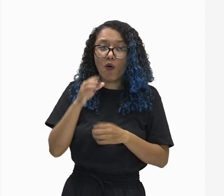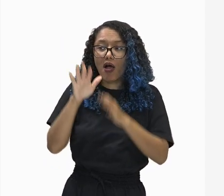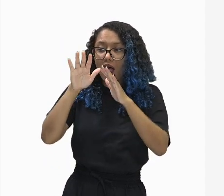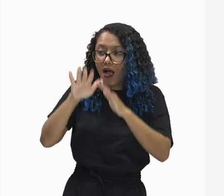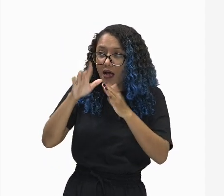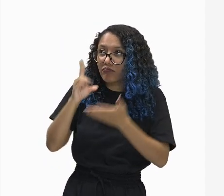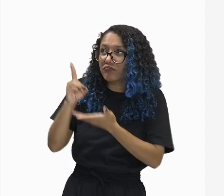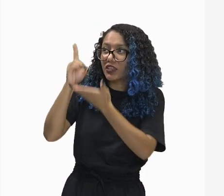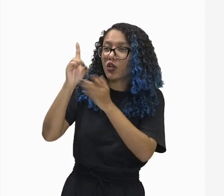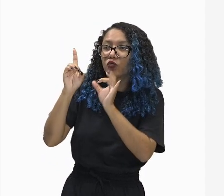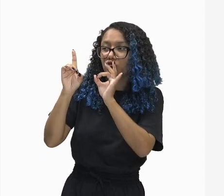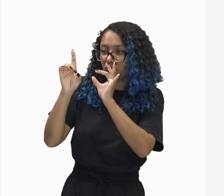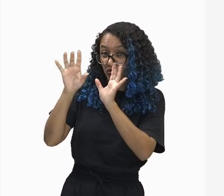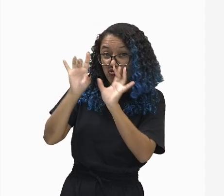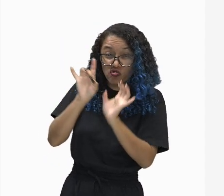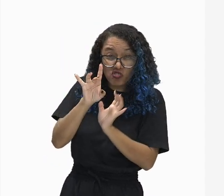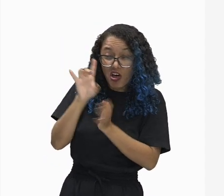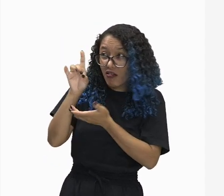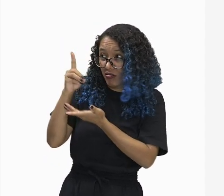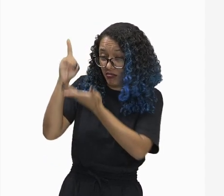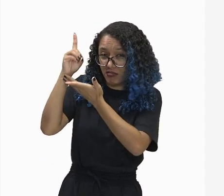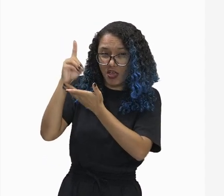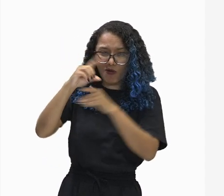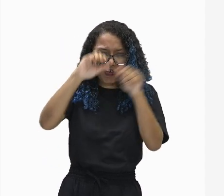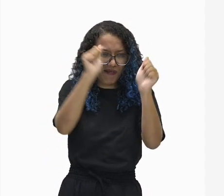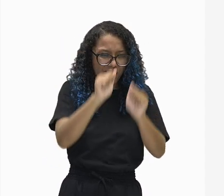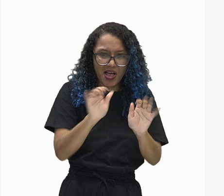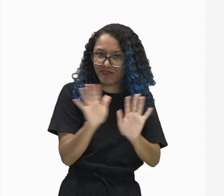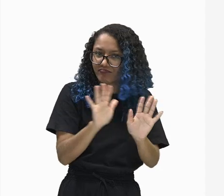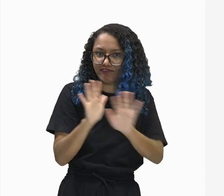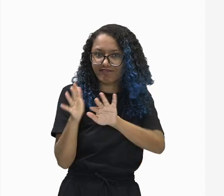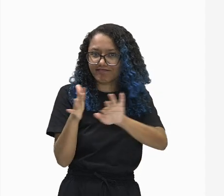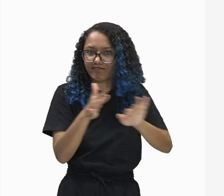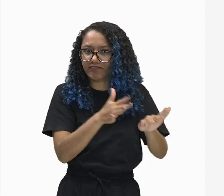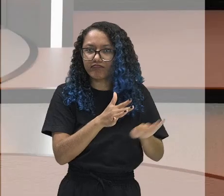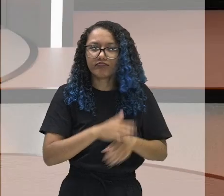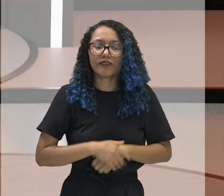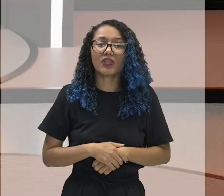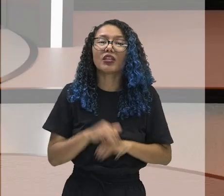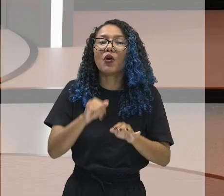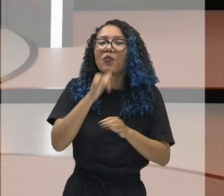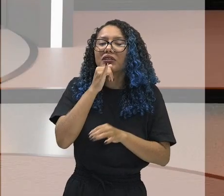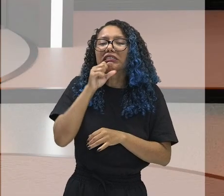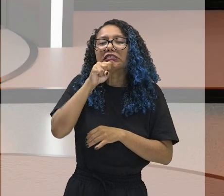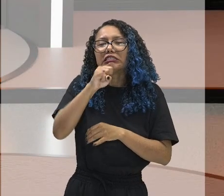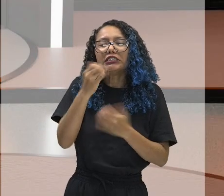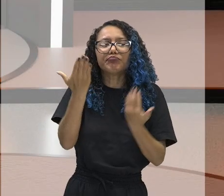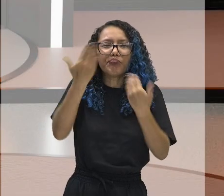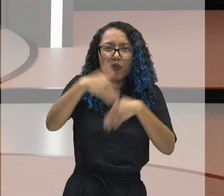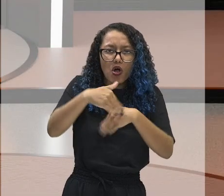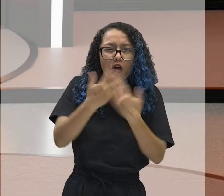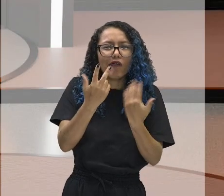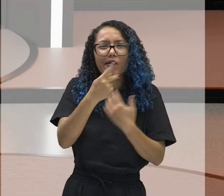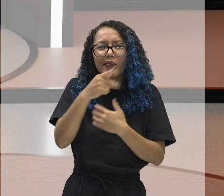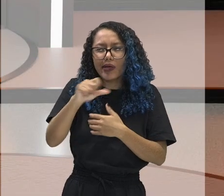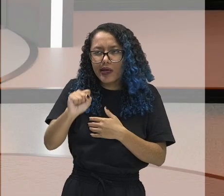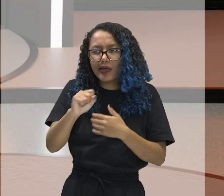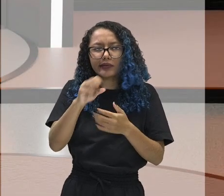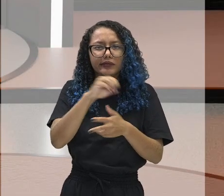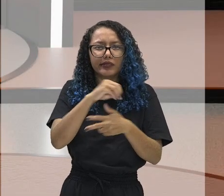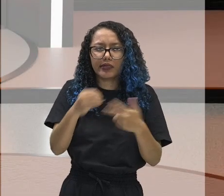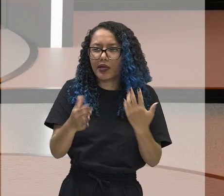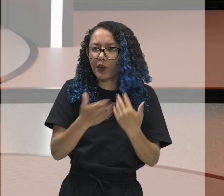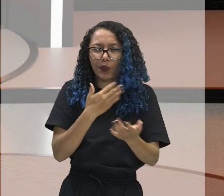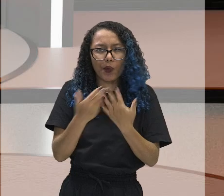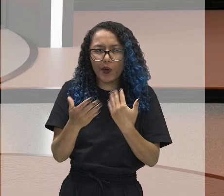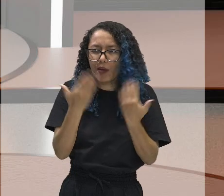Galera, quando eu falar para vocês, se futuramente vocês ali no vestibular, PSC ou qualquer certame que vocês